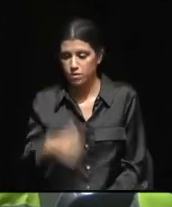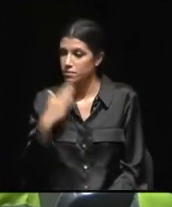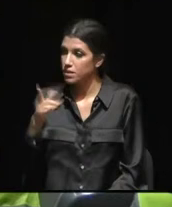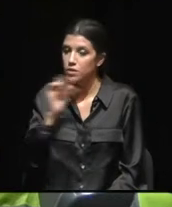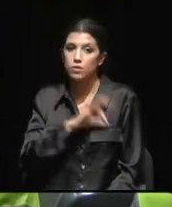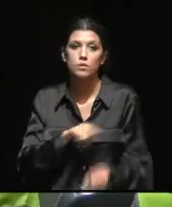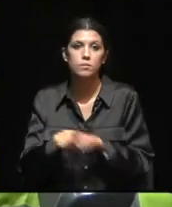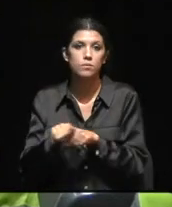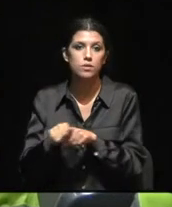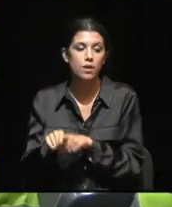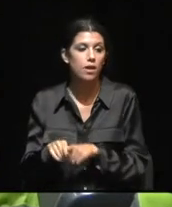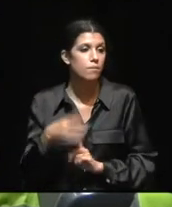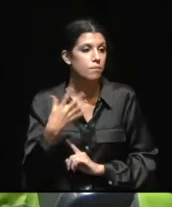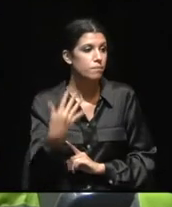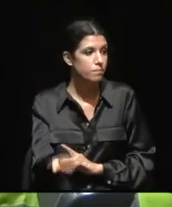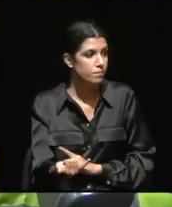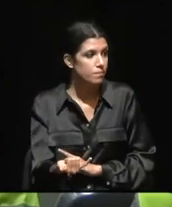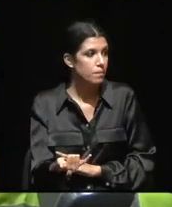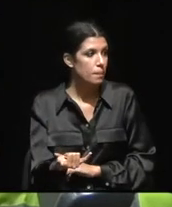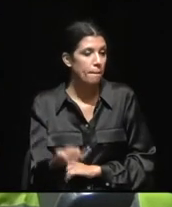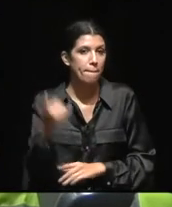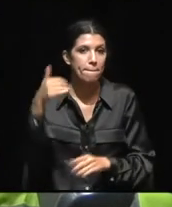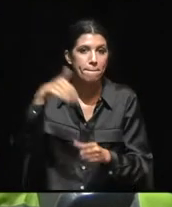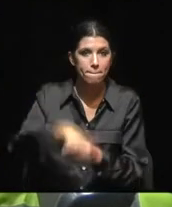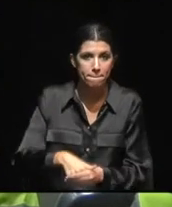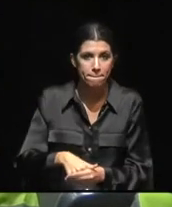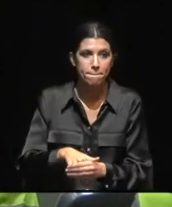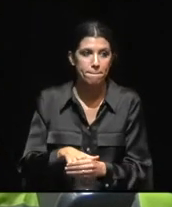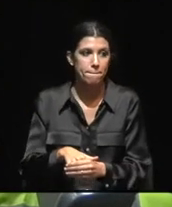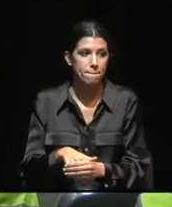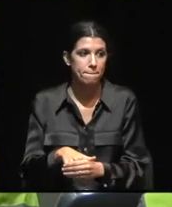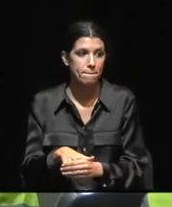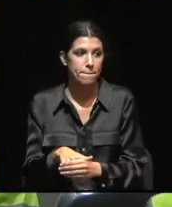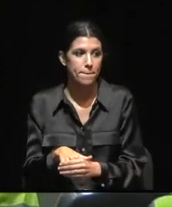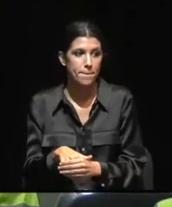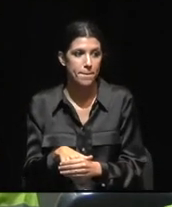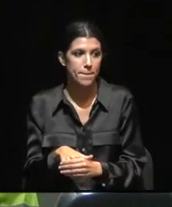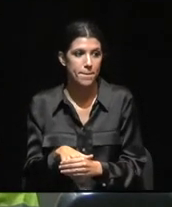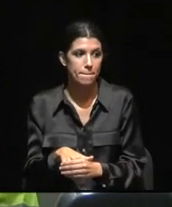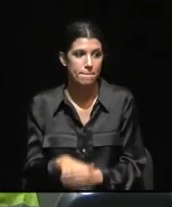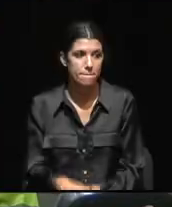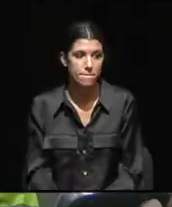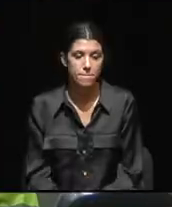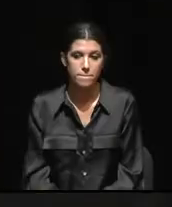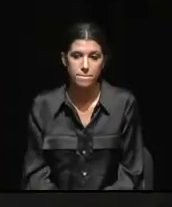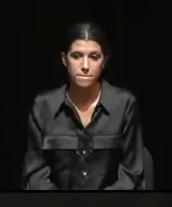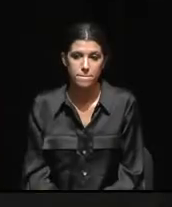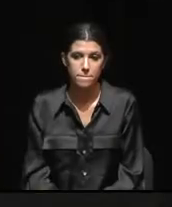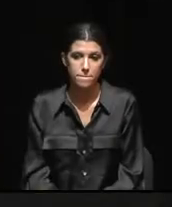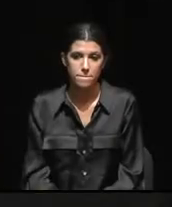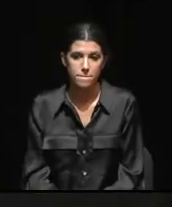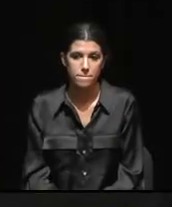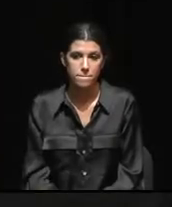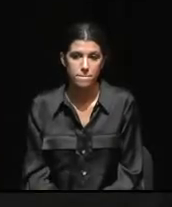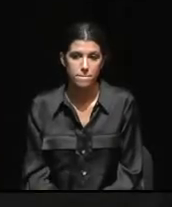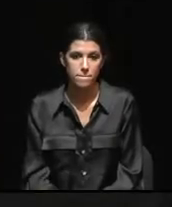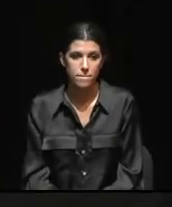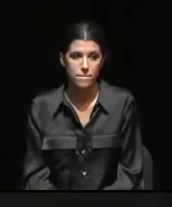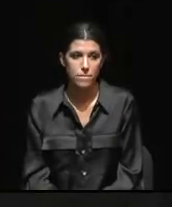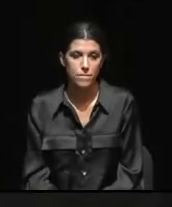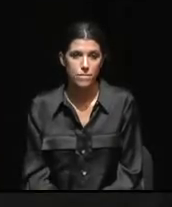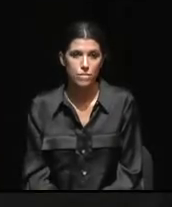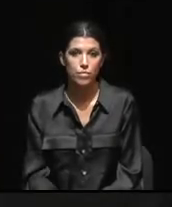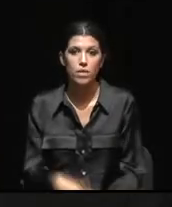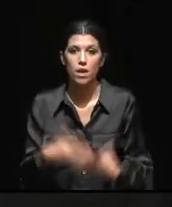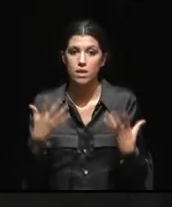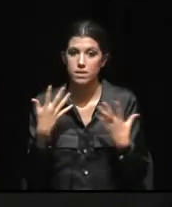é que já tá meso vamos passar à votação eu vou aproveitar a vamos